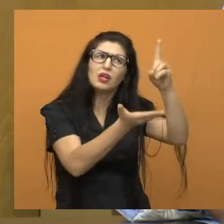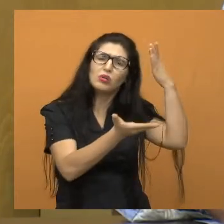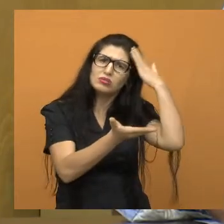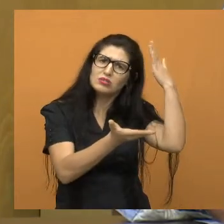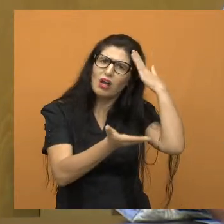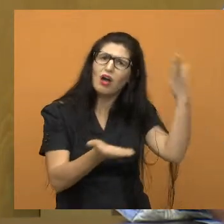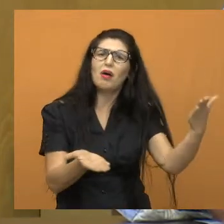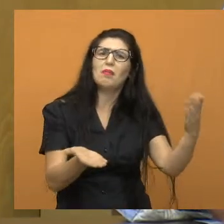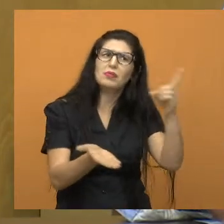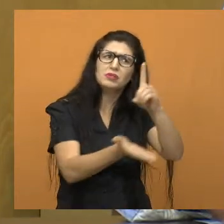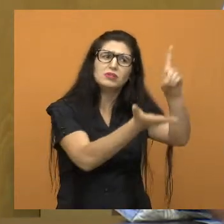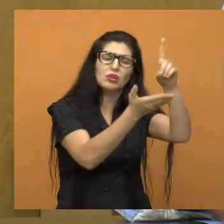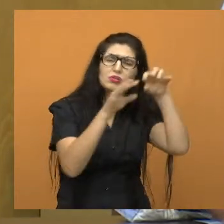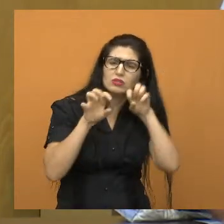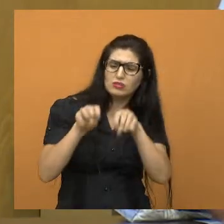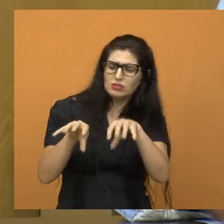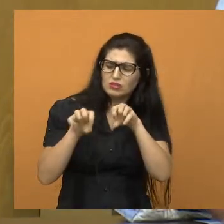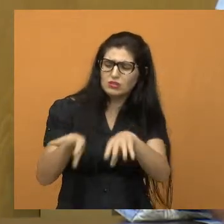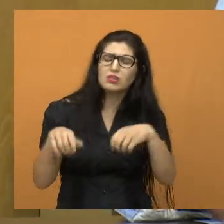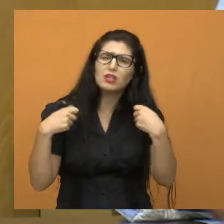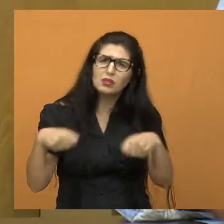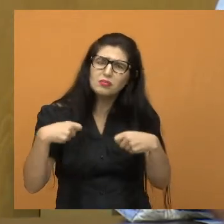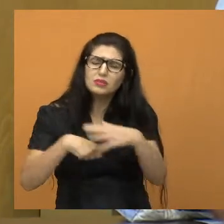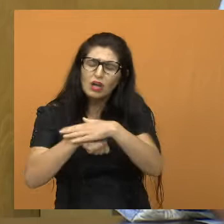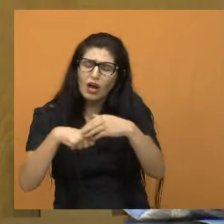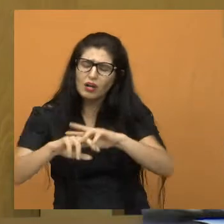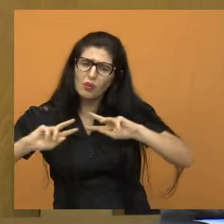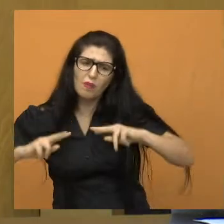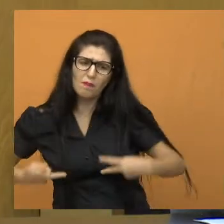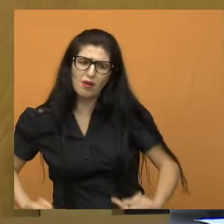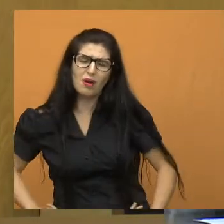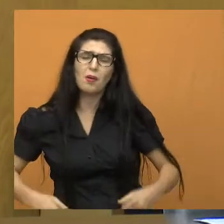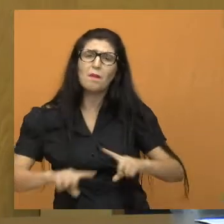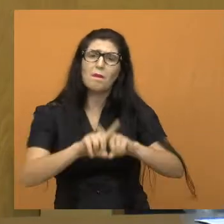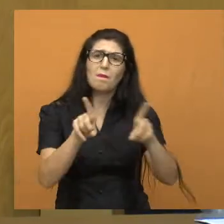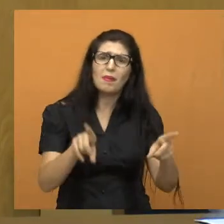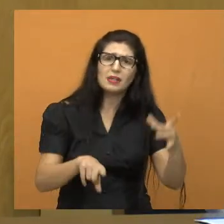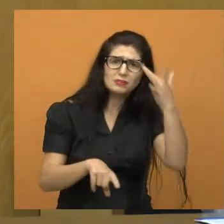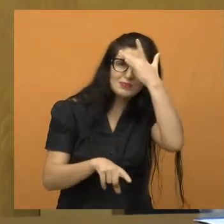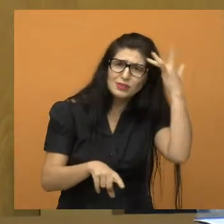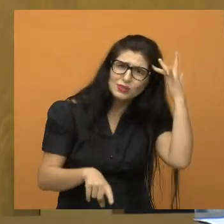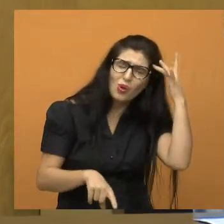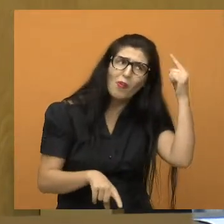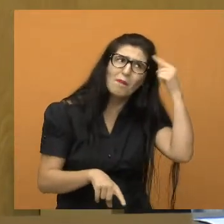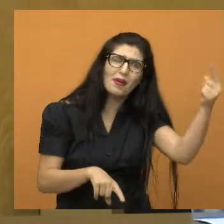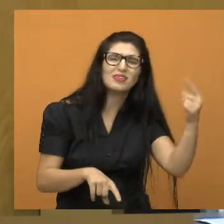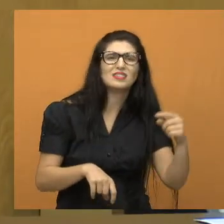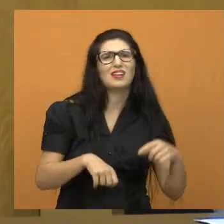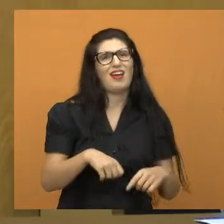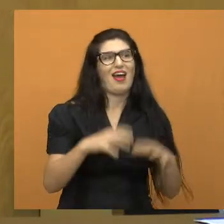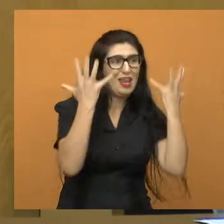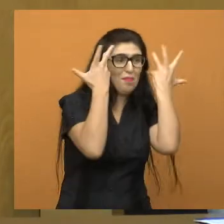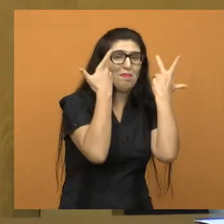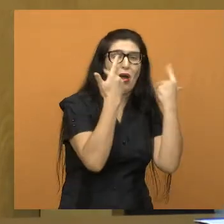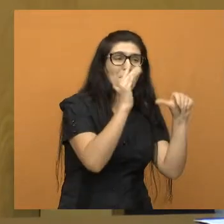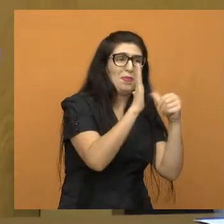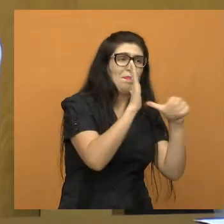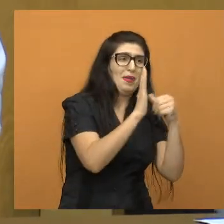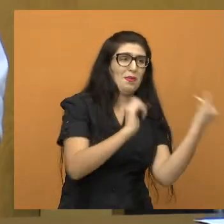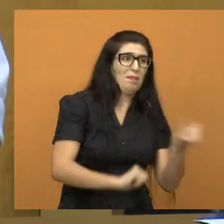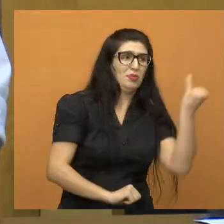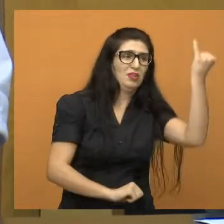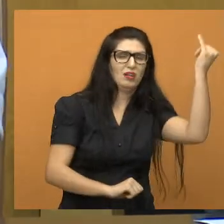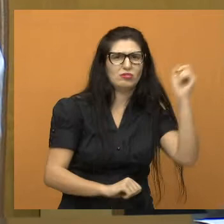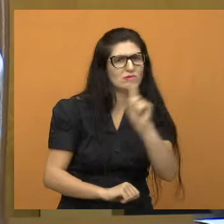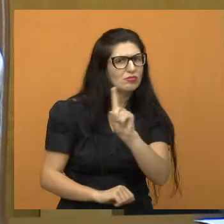devemos maltratar os animais, mas eu estou falando da lógica da inversão de valores. E aí eu pergunto para nós,